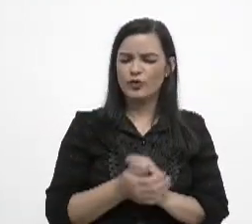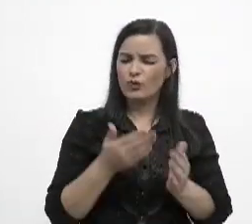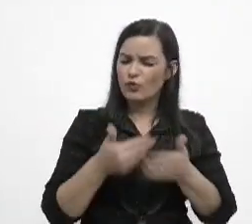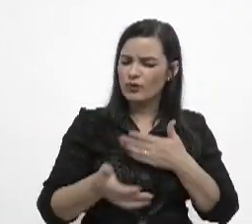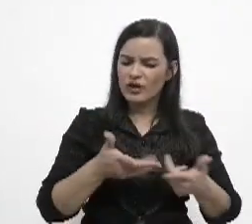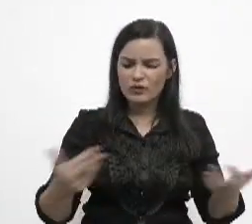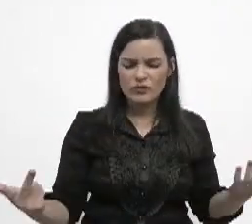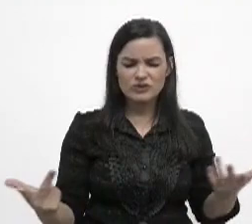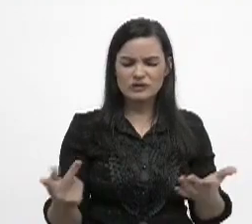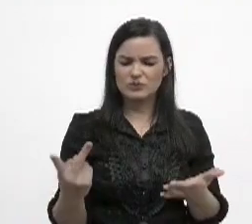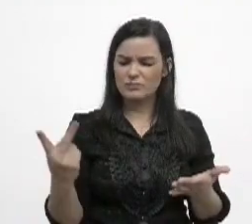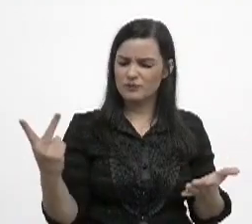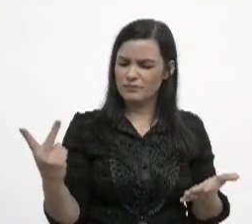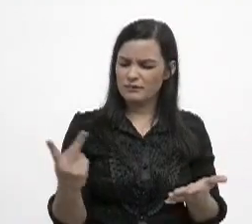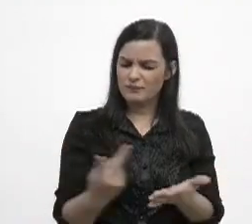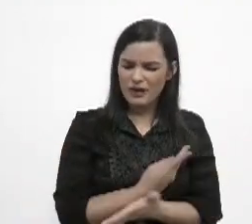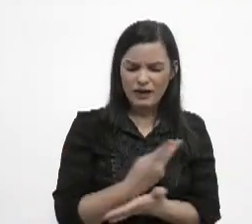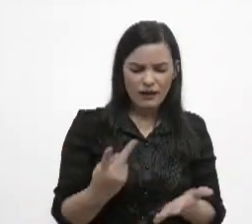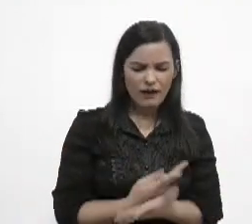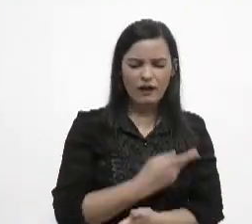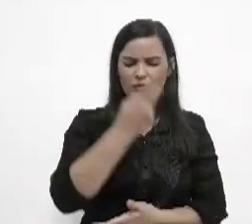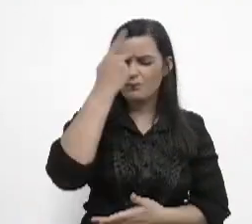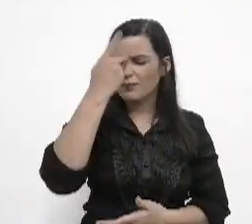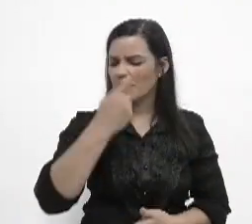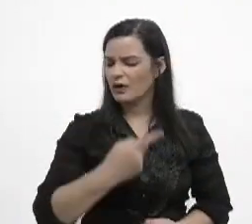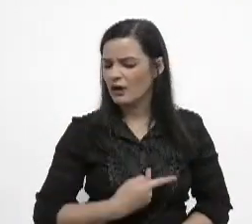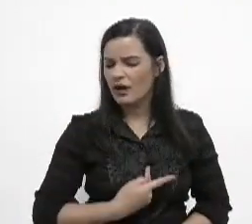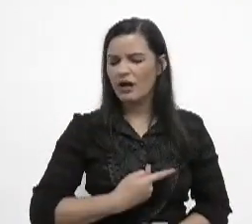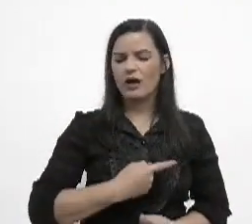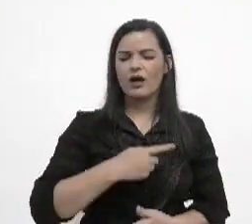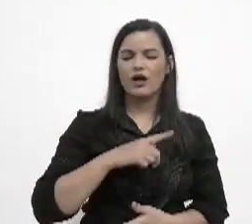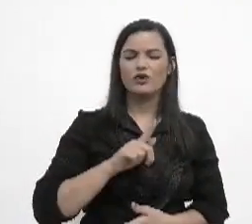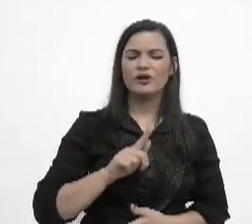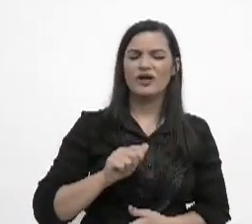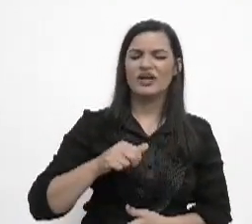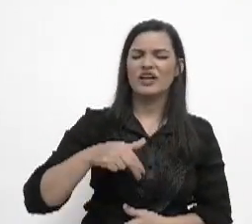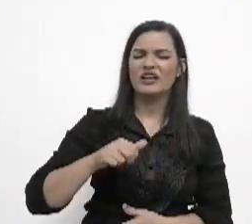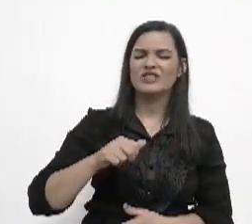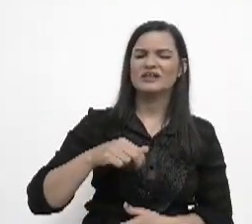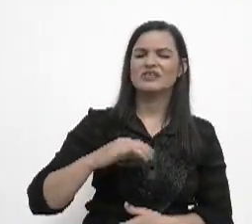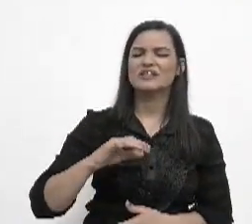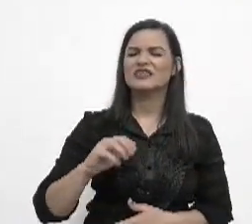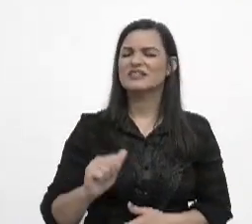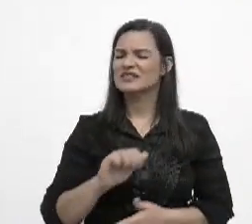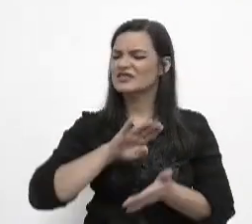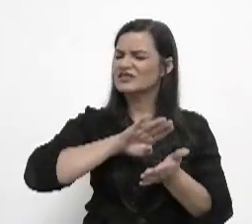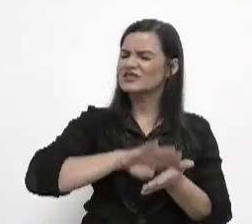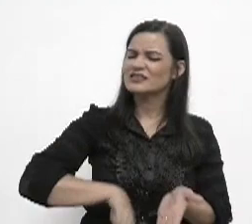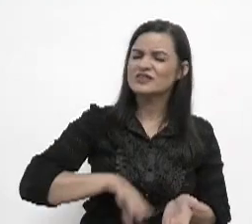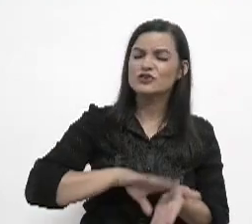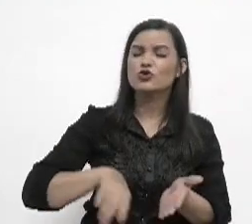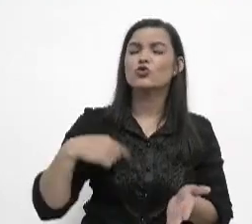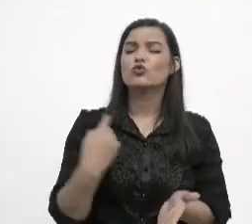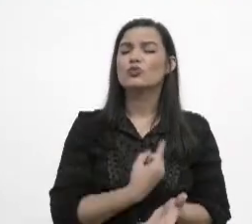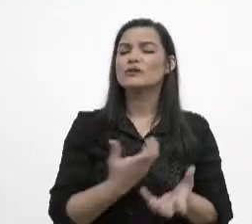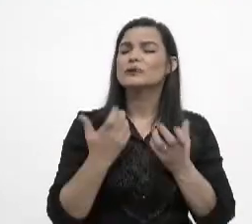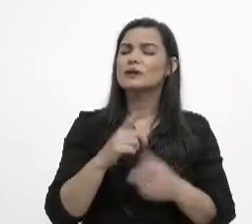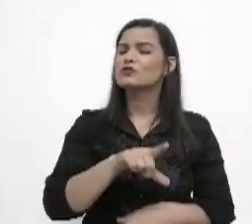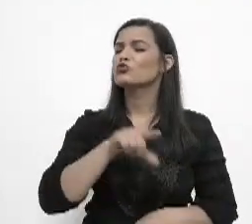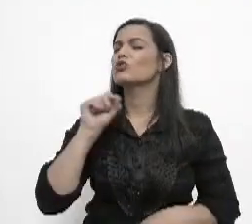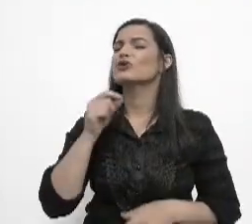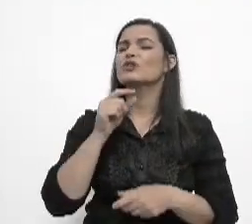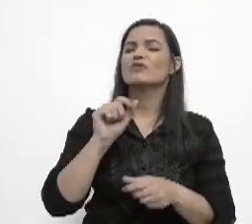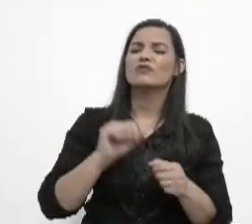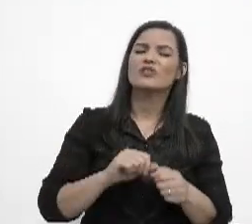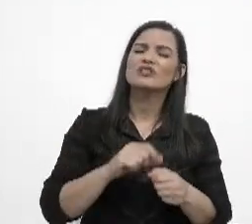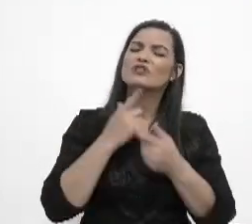vez mais firme em nós, pois somos escolhidos de Deus, escolhidos para fazer a tua obra, escolhidos para fazer a tua obra, Senhor